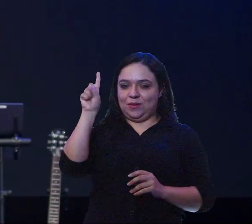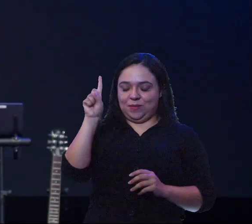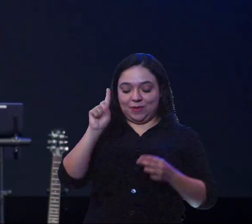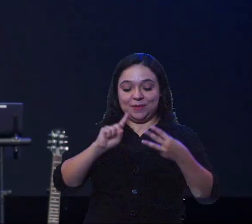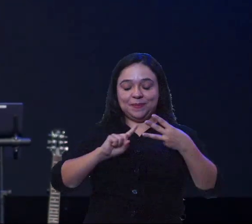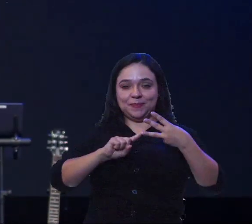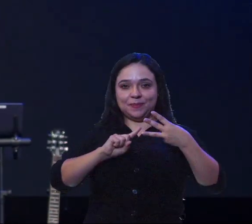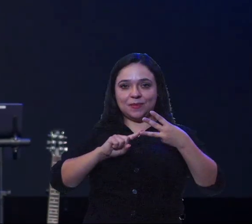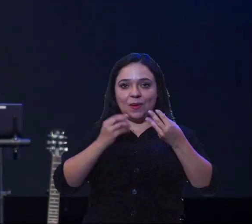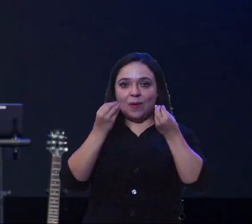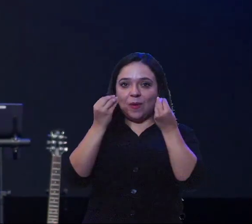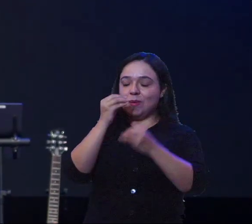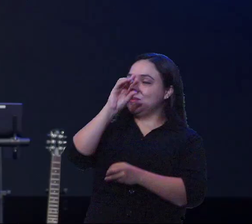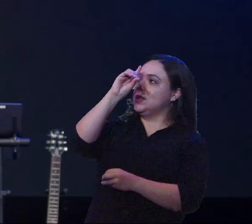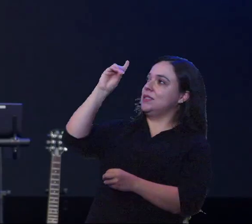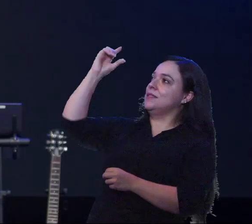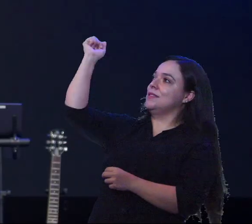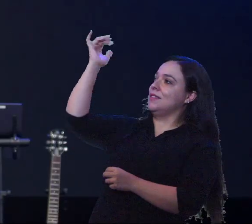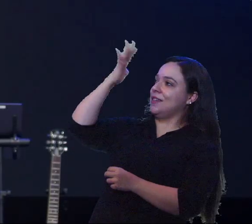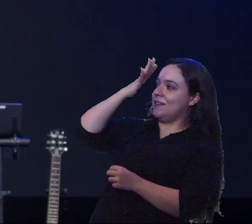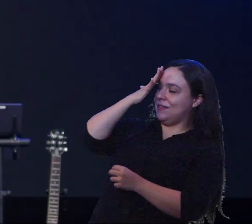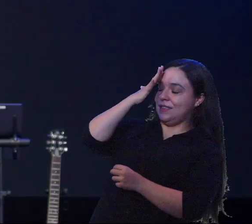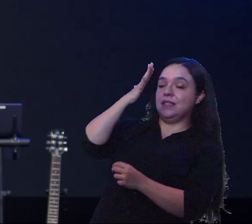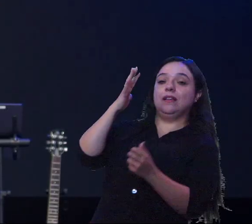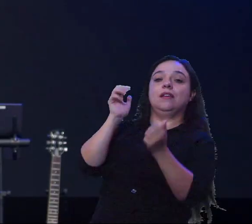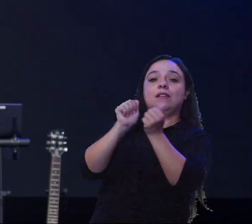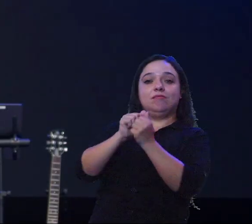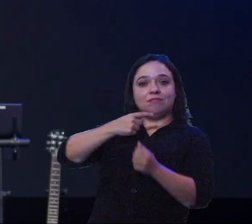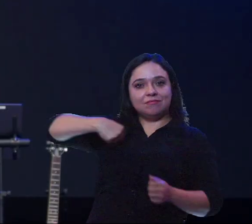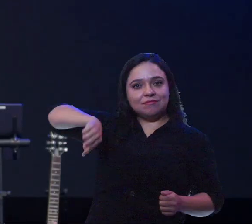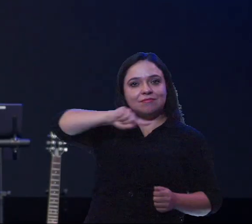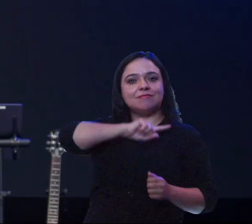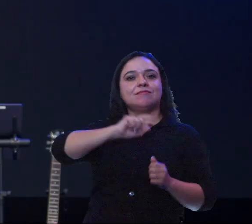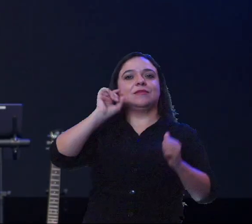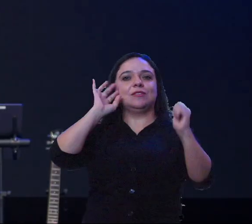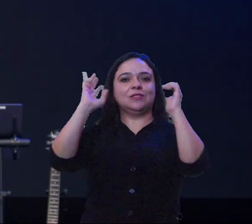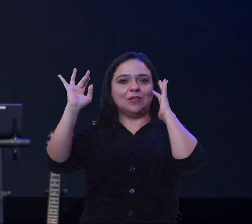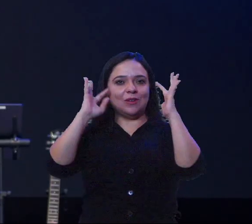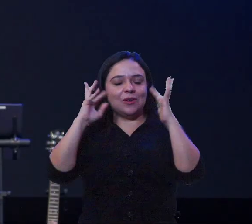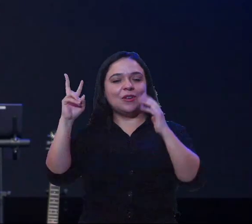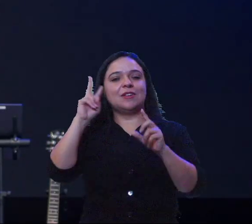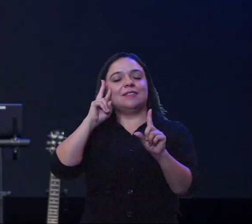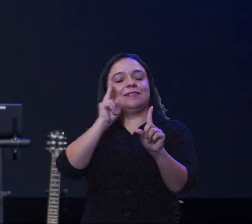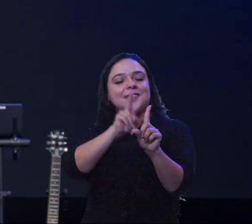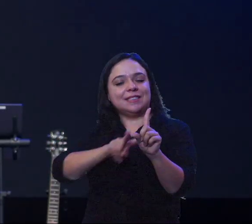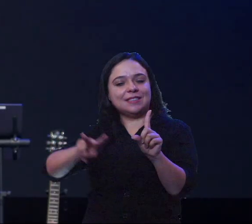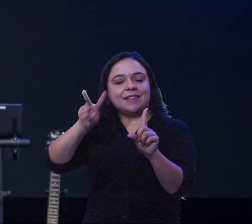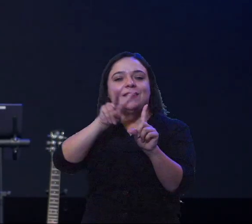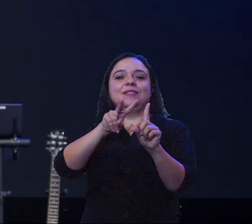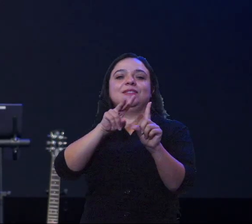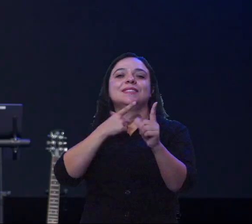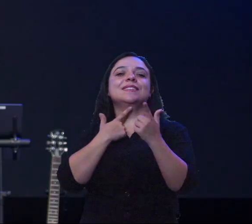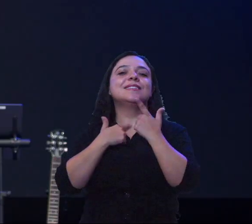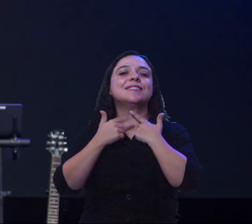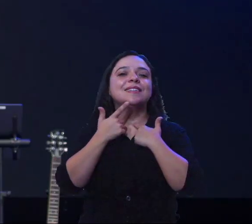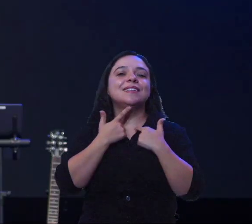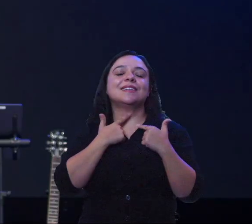que Deus se revela conosco também aí através dos sonhos e das visões do Senhor, desejo colocado no